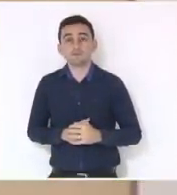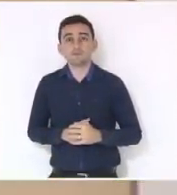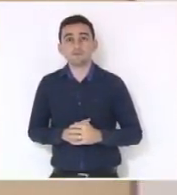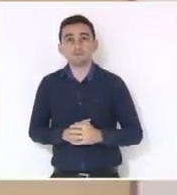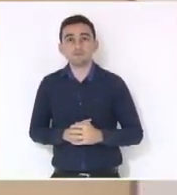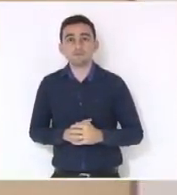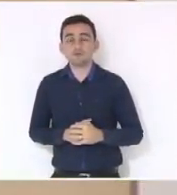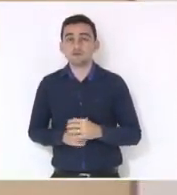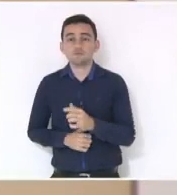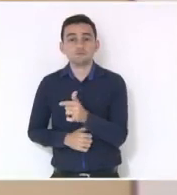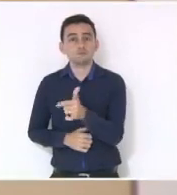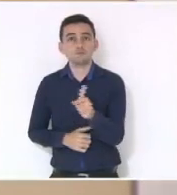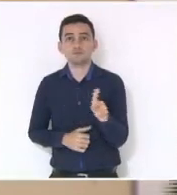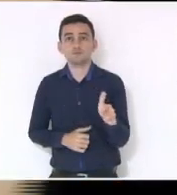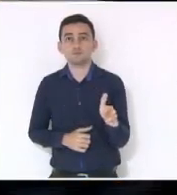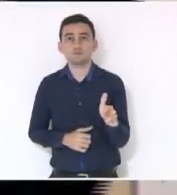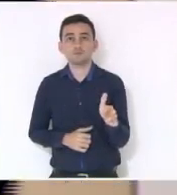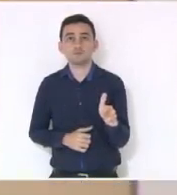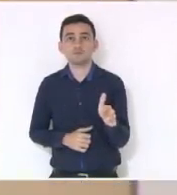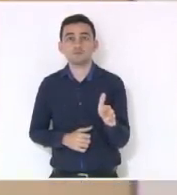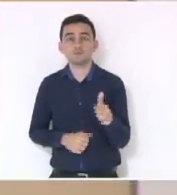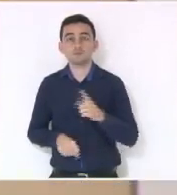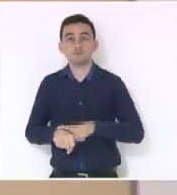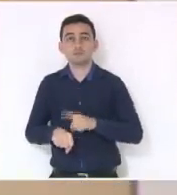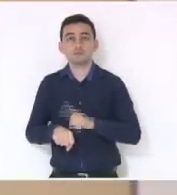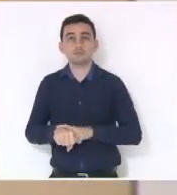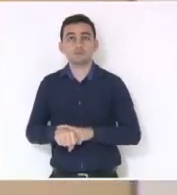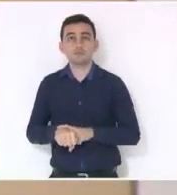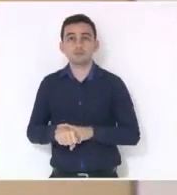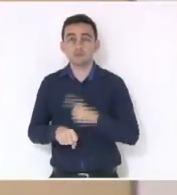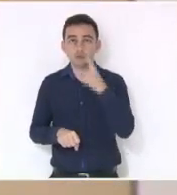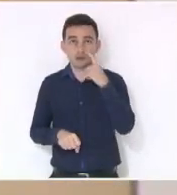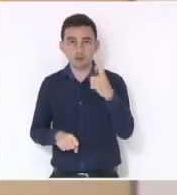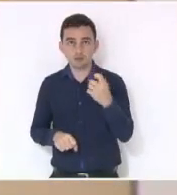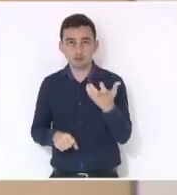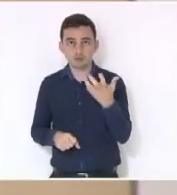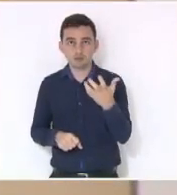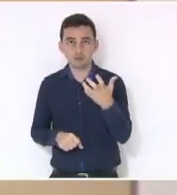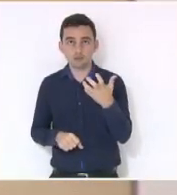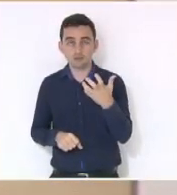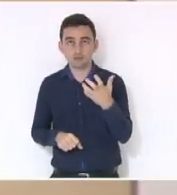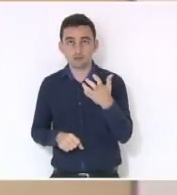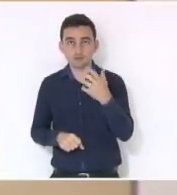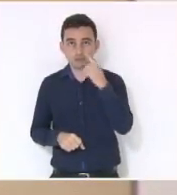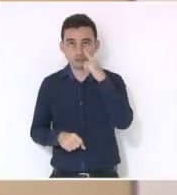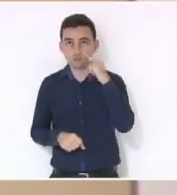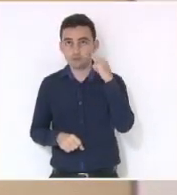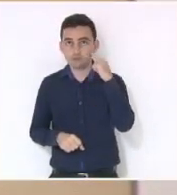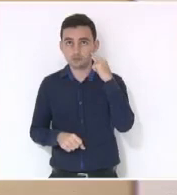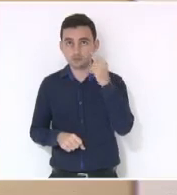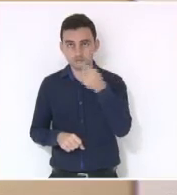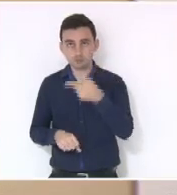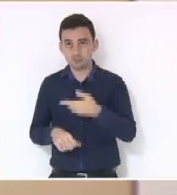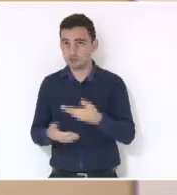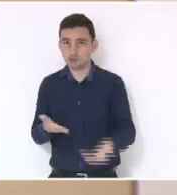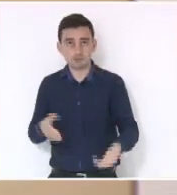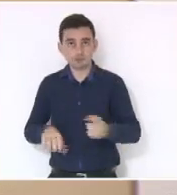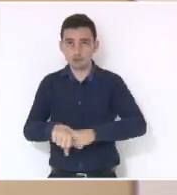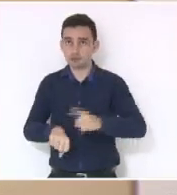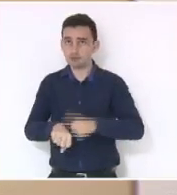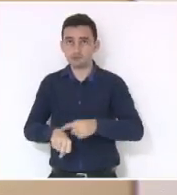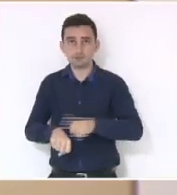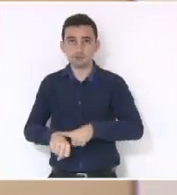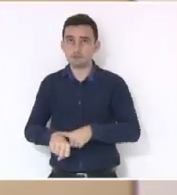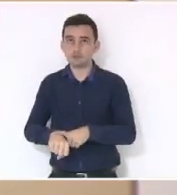Não havendo mais espaço ou interessados, deputado Merizes, Vossa Excelência perdeu o horário do partido porque o